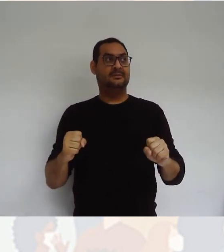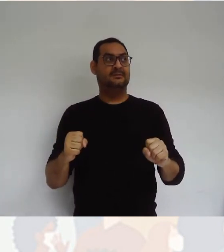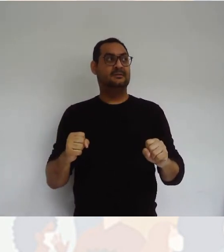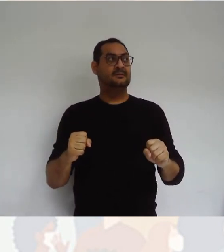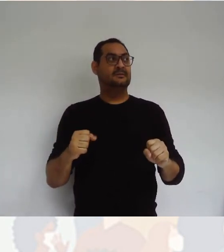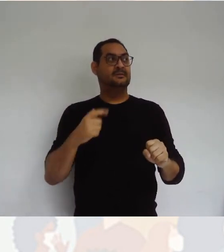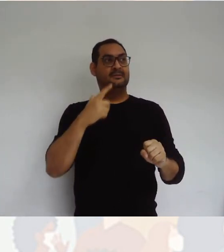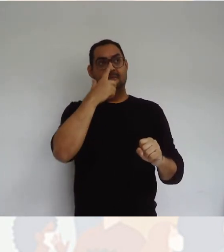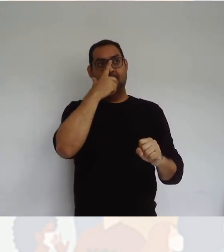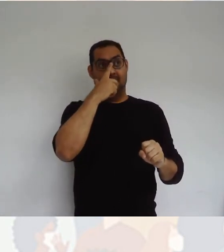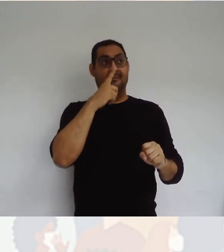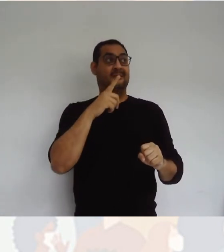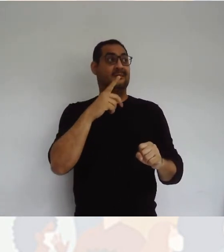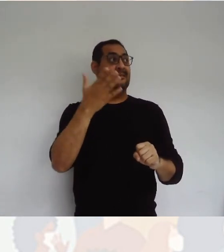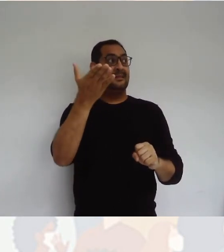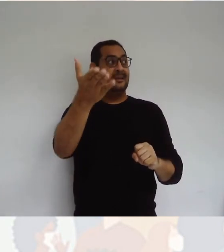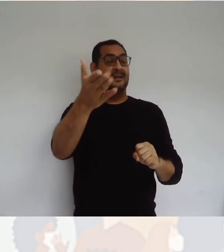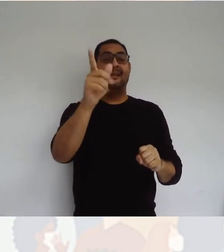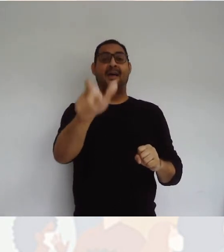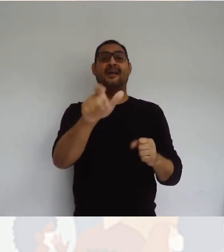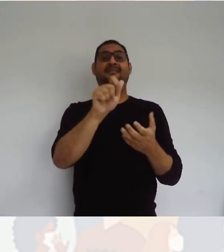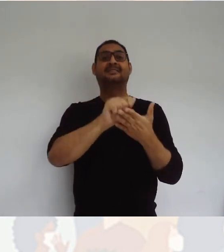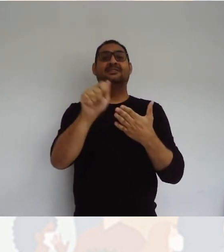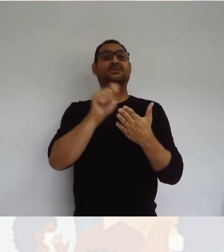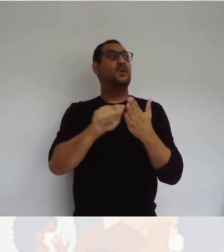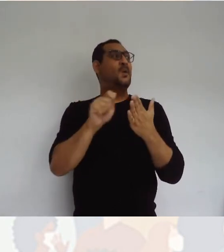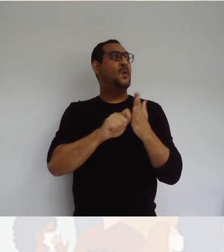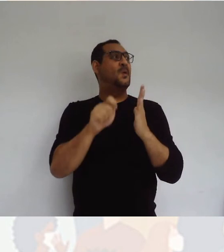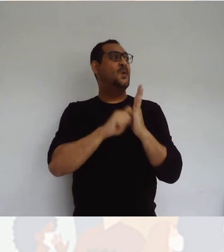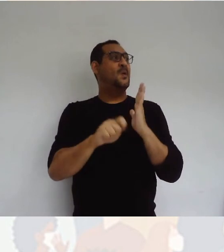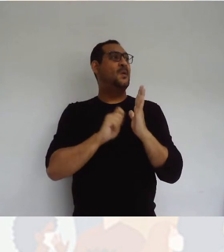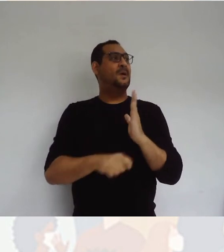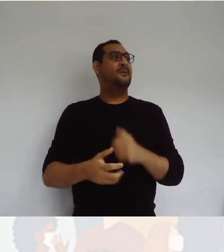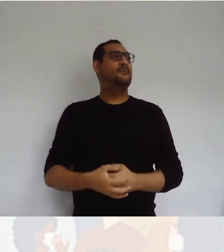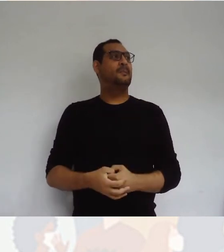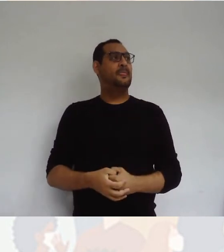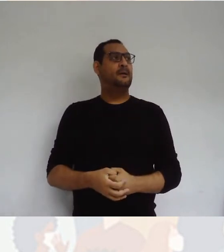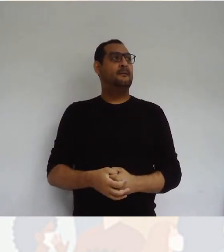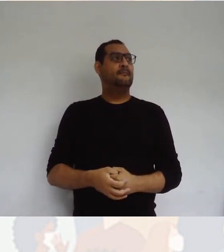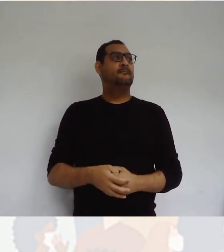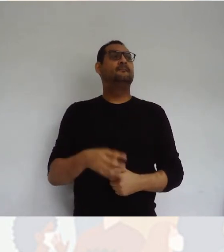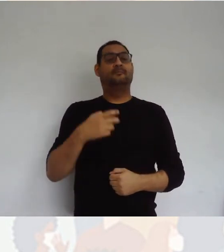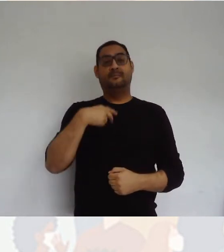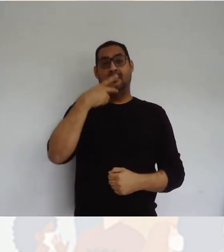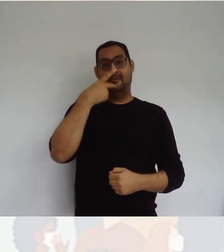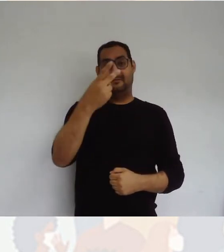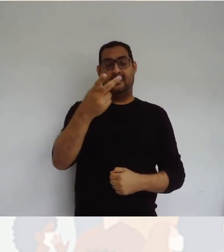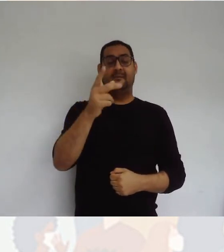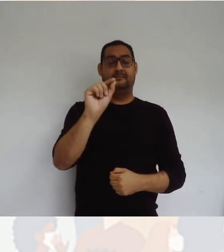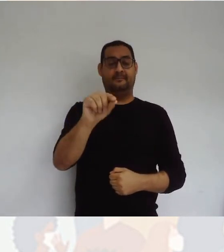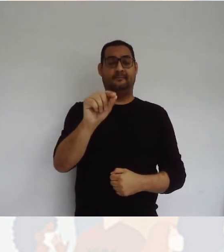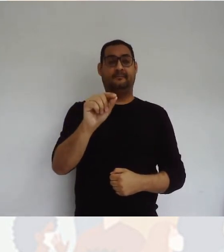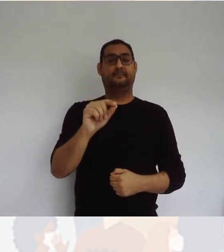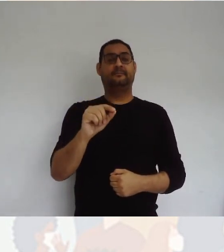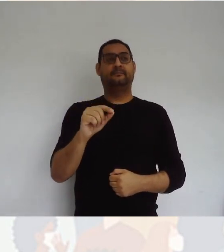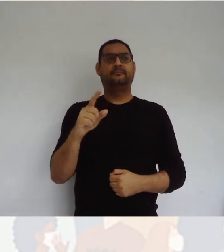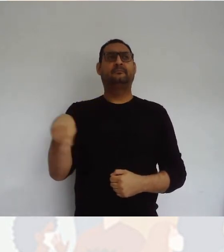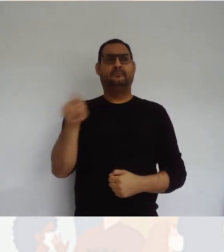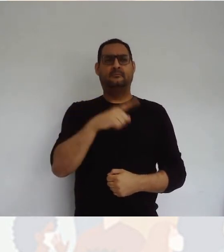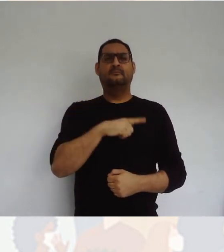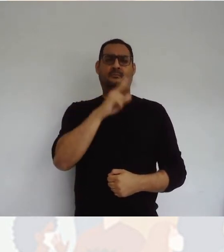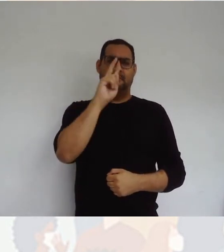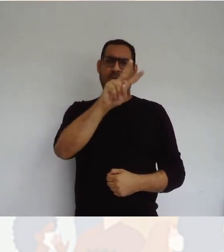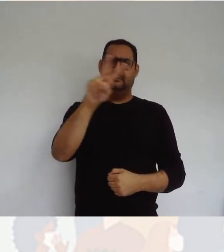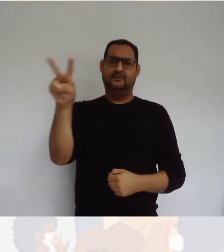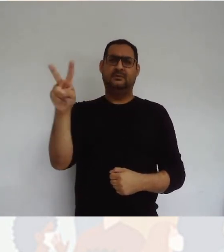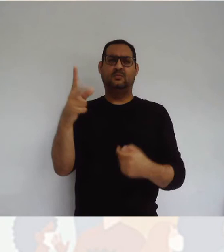nossa escritora querida aqui. O que eu queria dizer é que a gente tem realmente visto